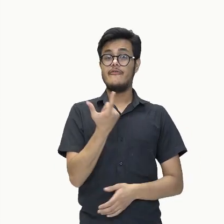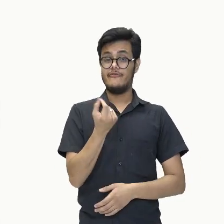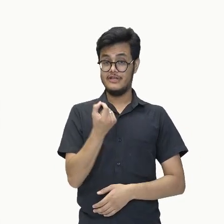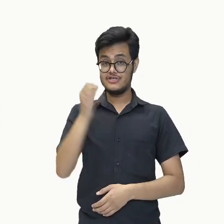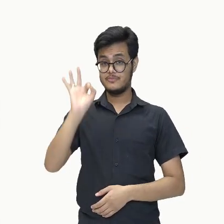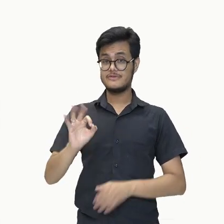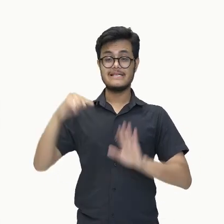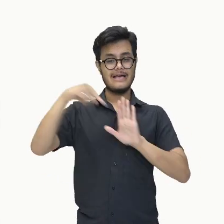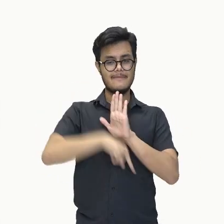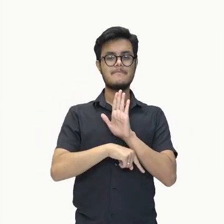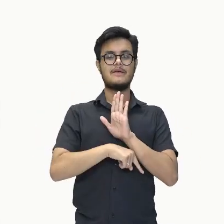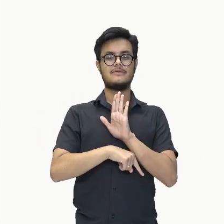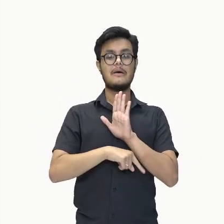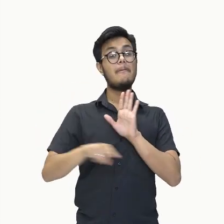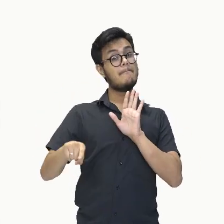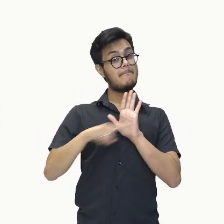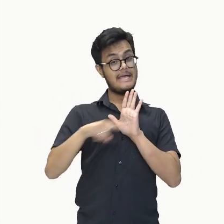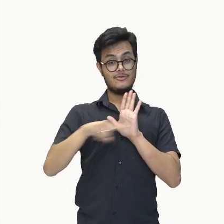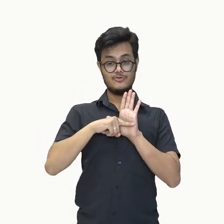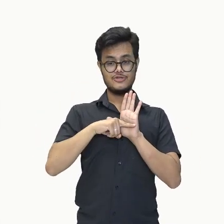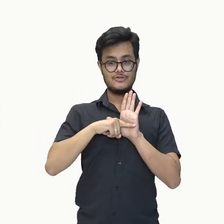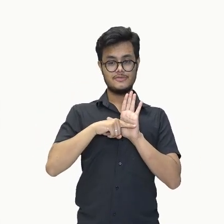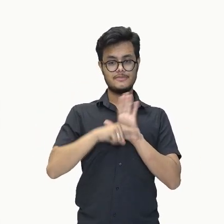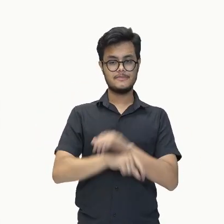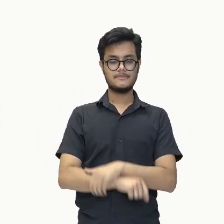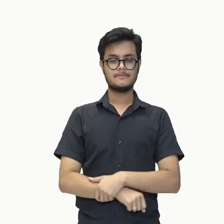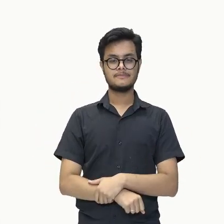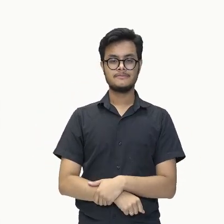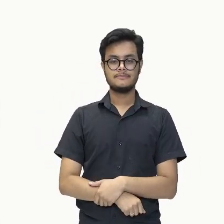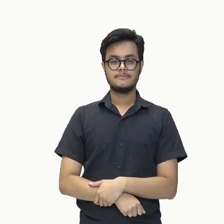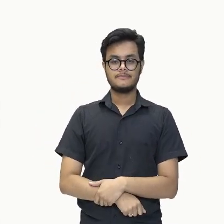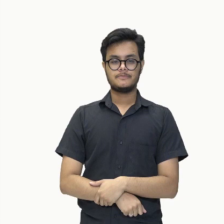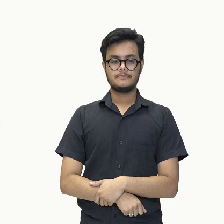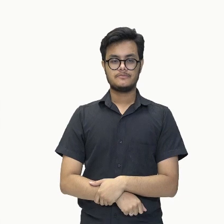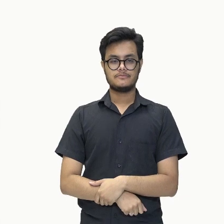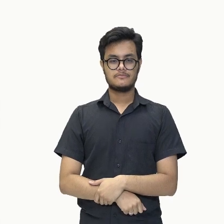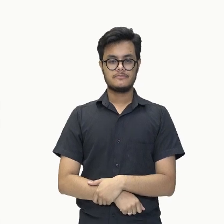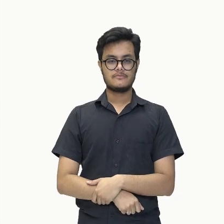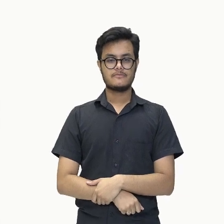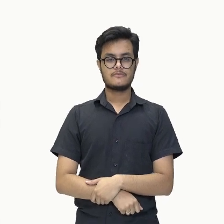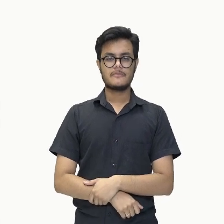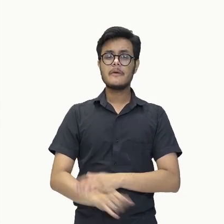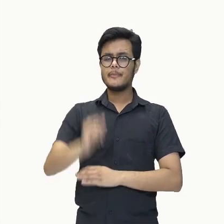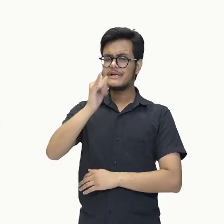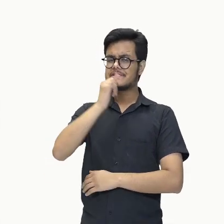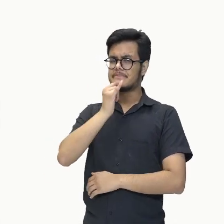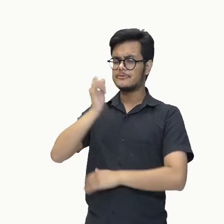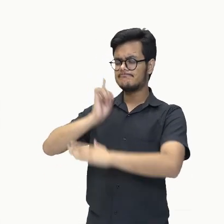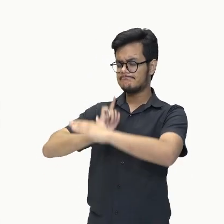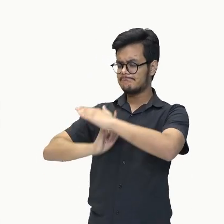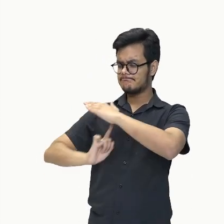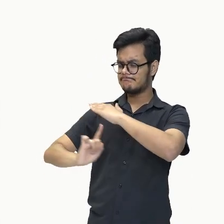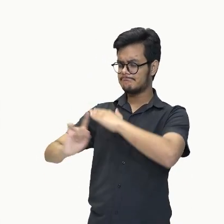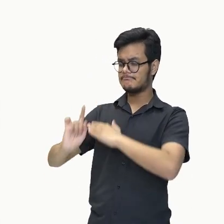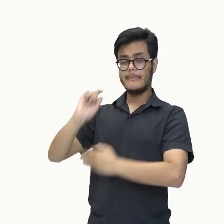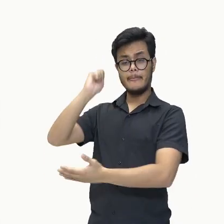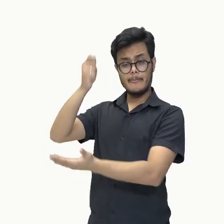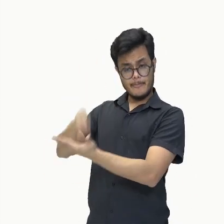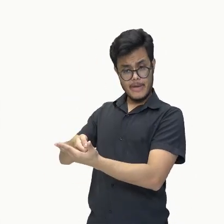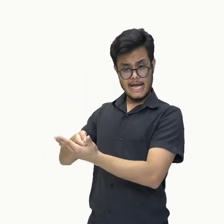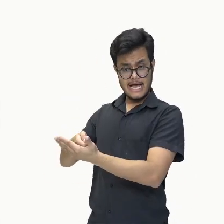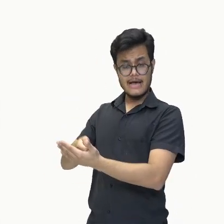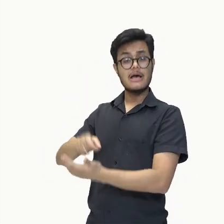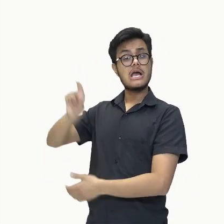aí percentual. Quando chegam ao caixa, né? Os clientes que possuem